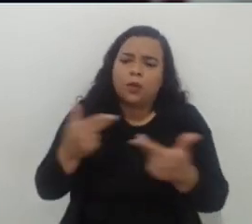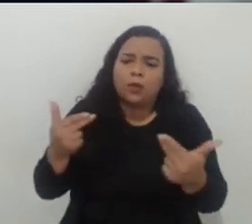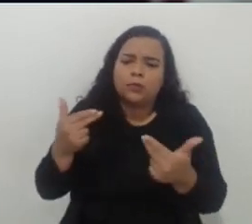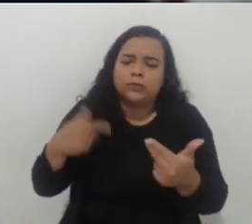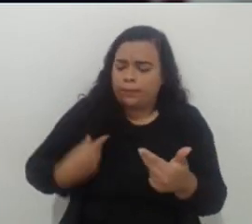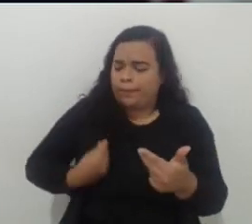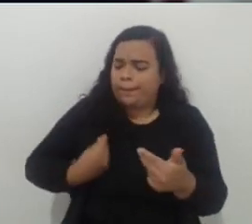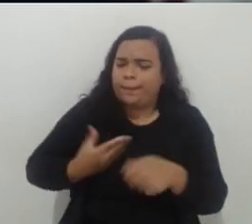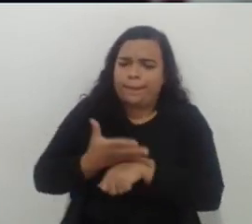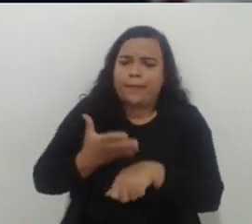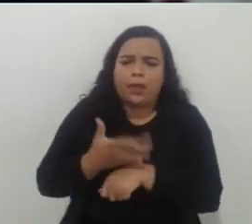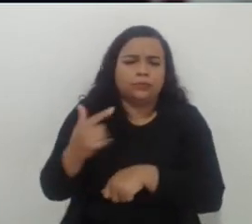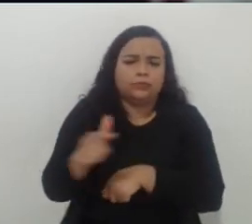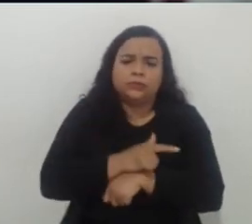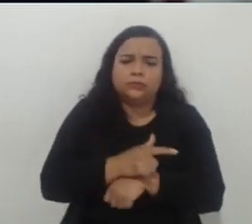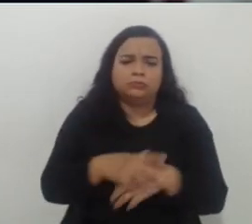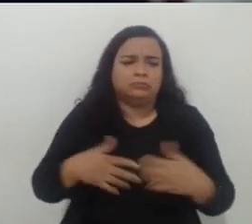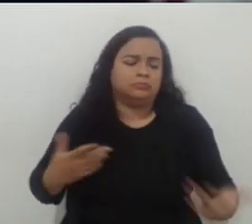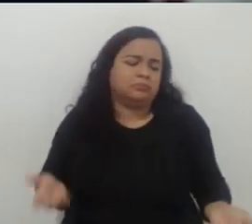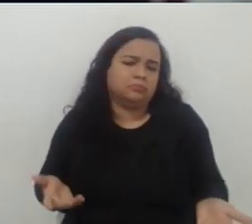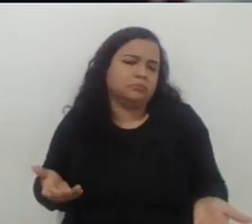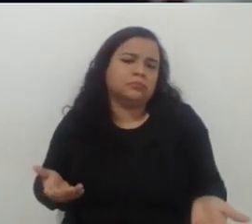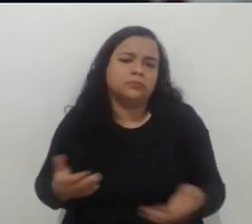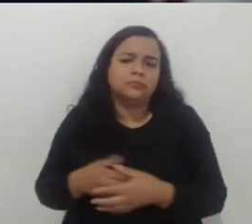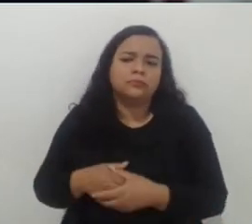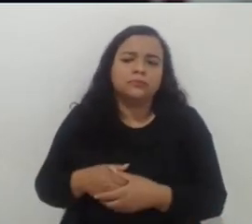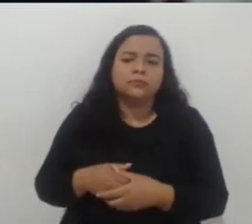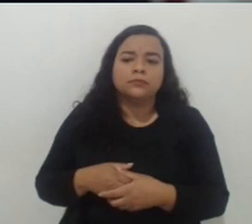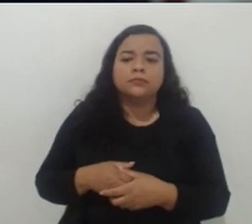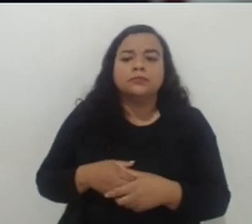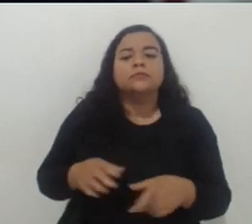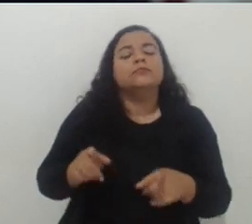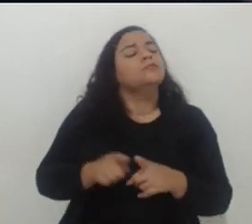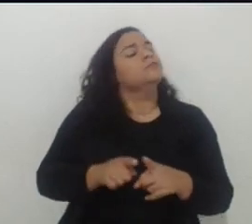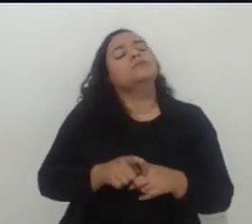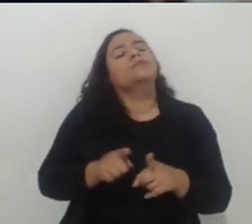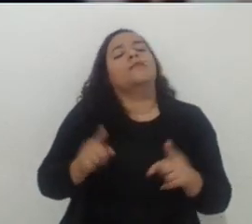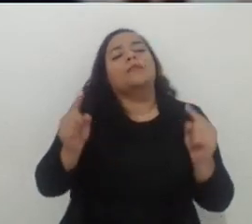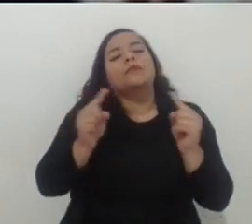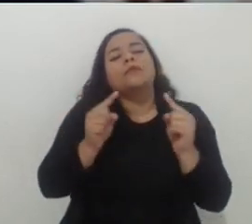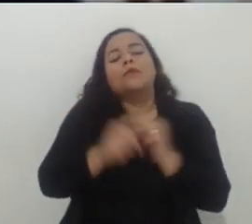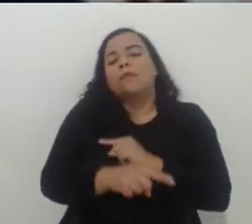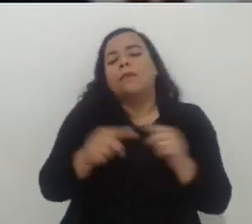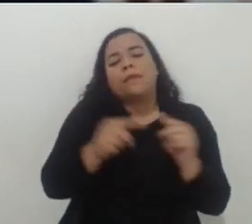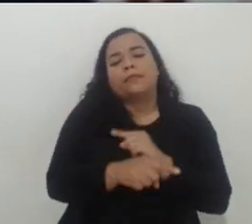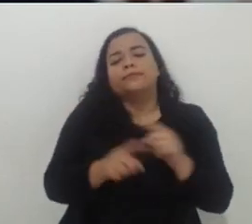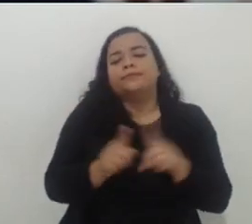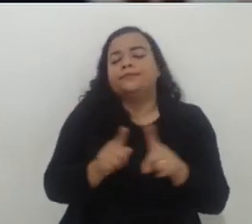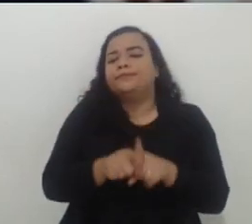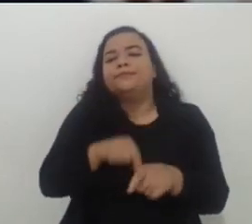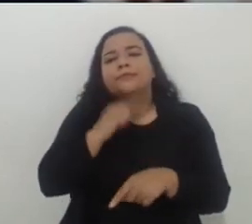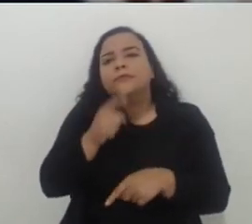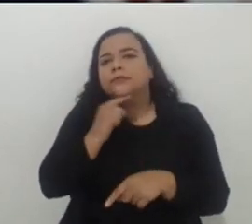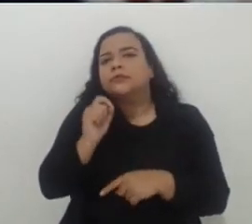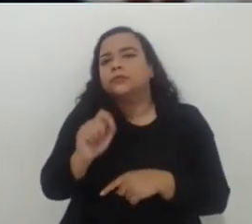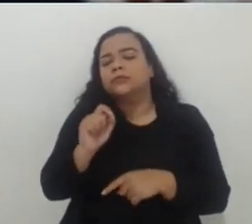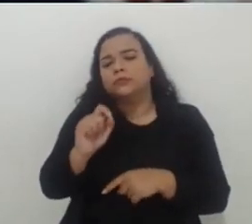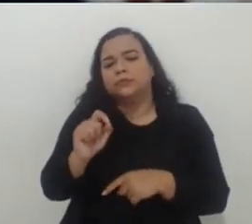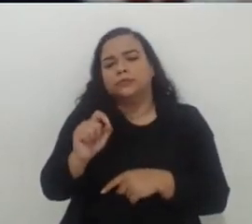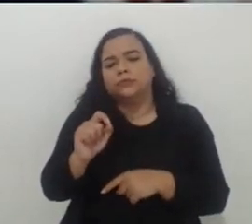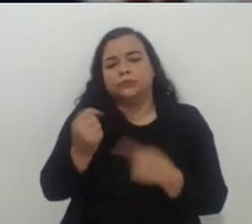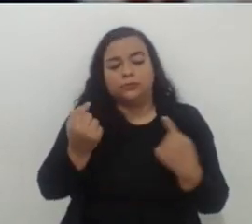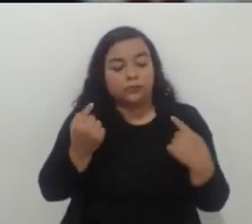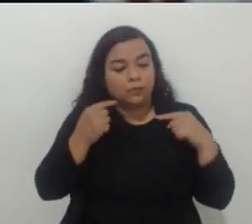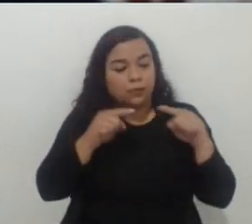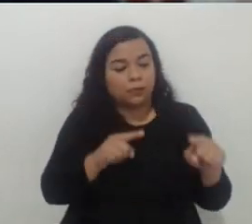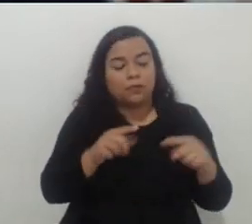não era parte. Até, além da incompetência, existe a impossibilidade de se agredir a